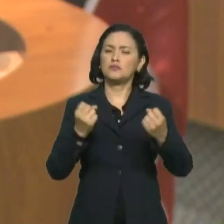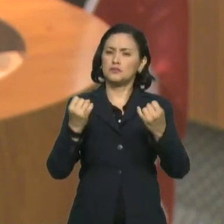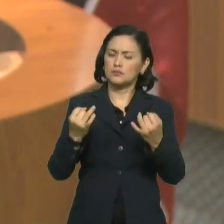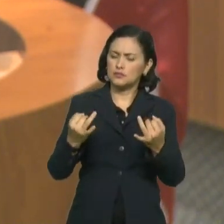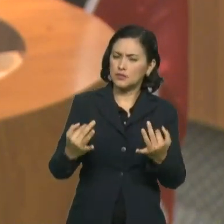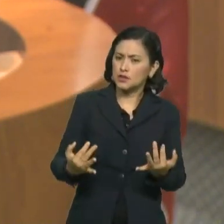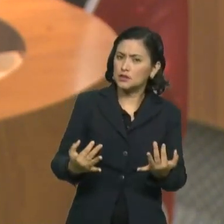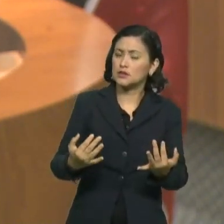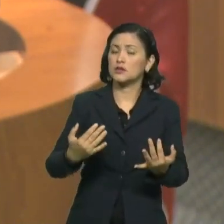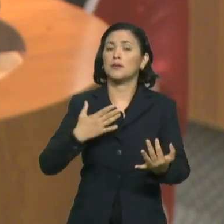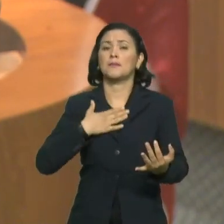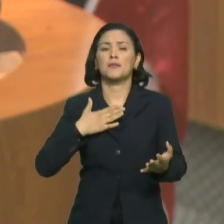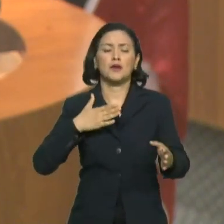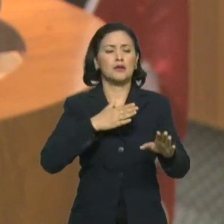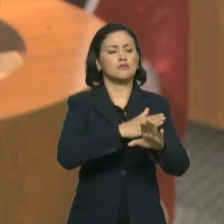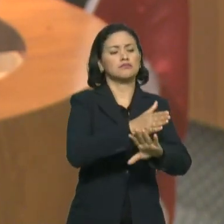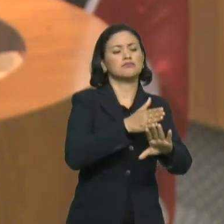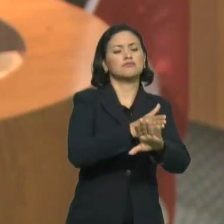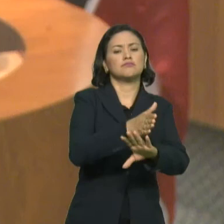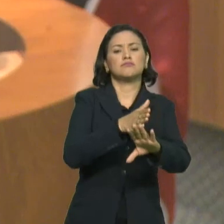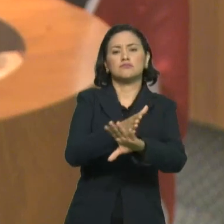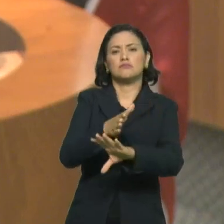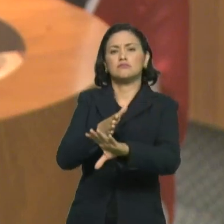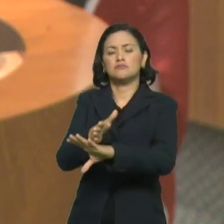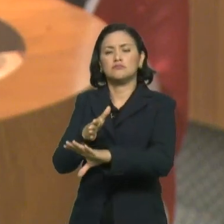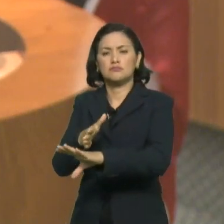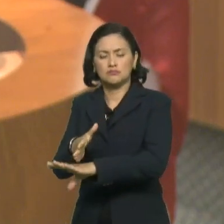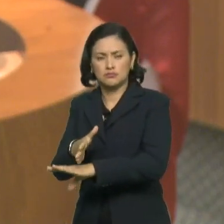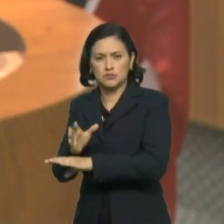pelo Estado e da importância que